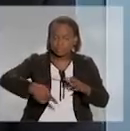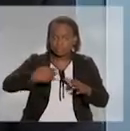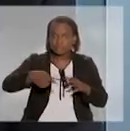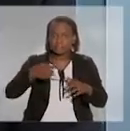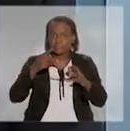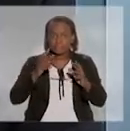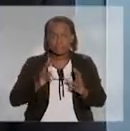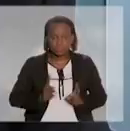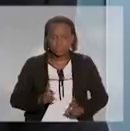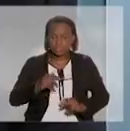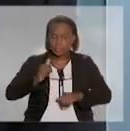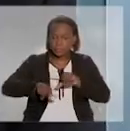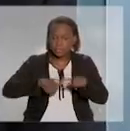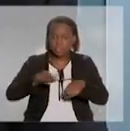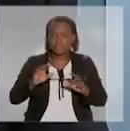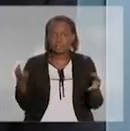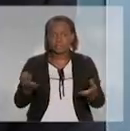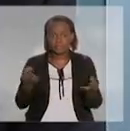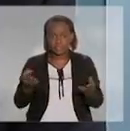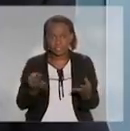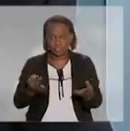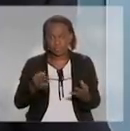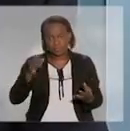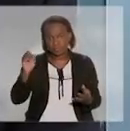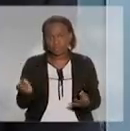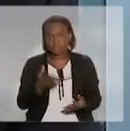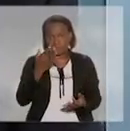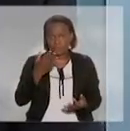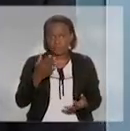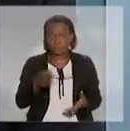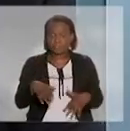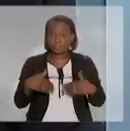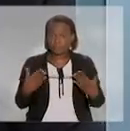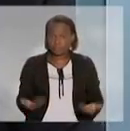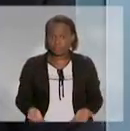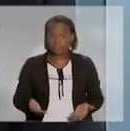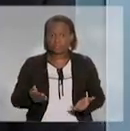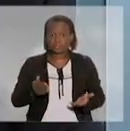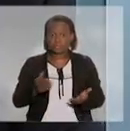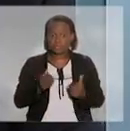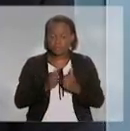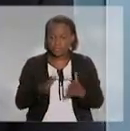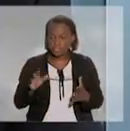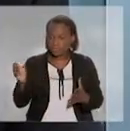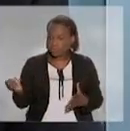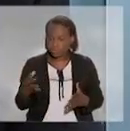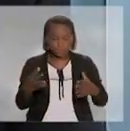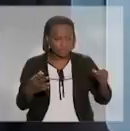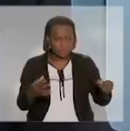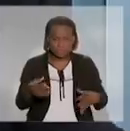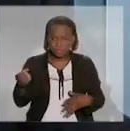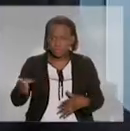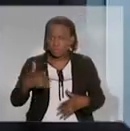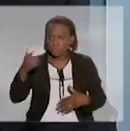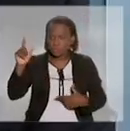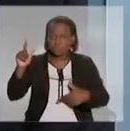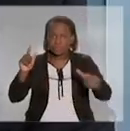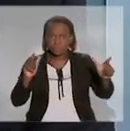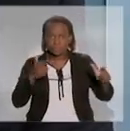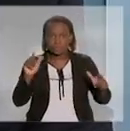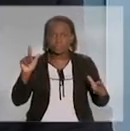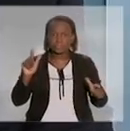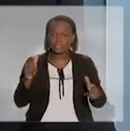vai girando com constante aperfeiçoamento no caminho da inovação. Então, surge uma inovação, depois surge